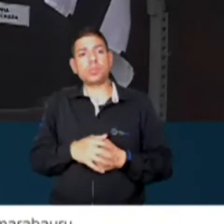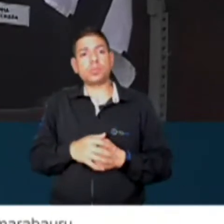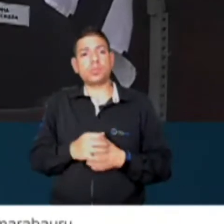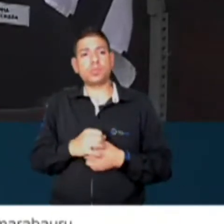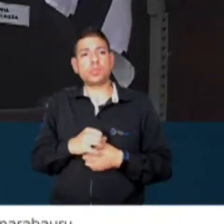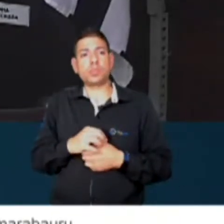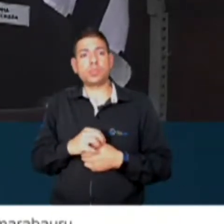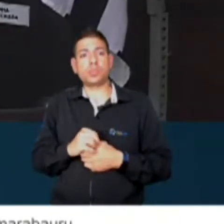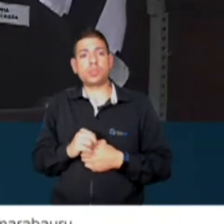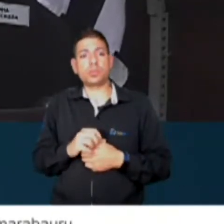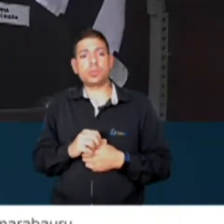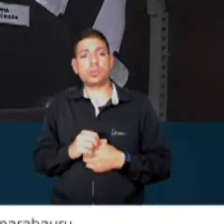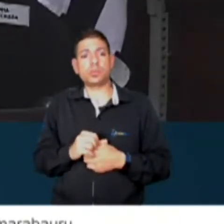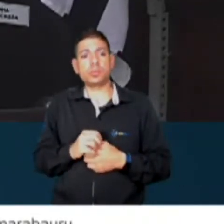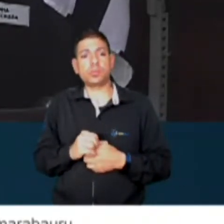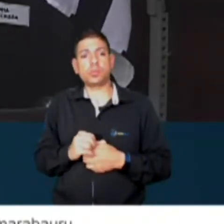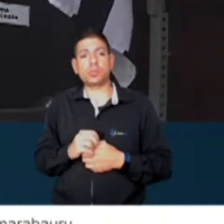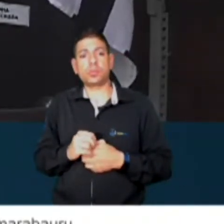iniciar,